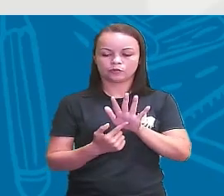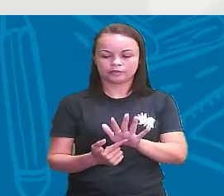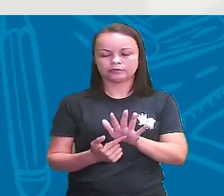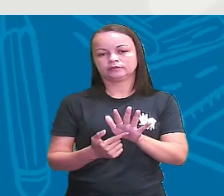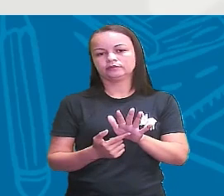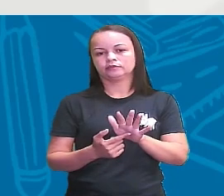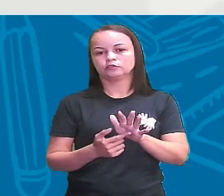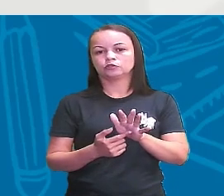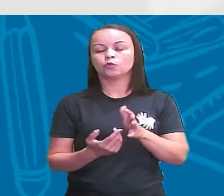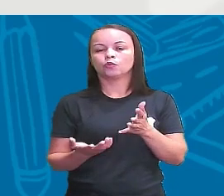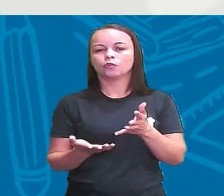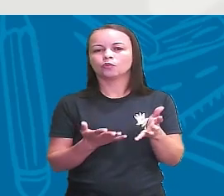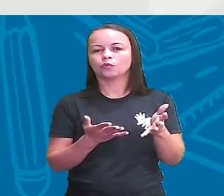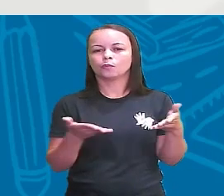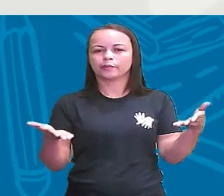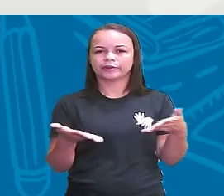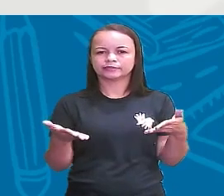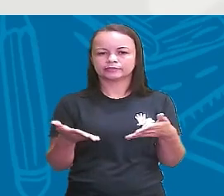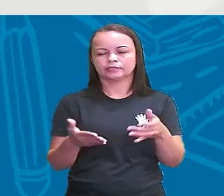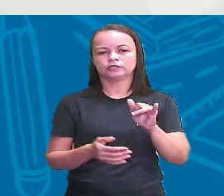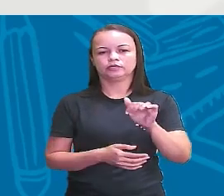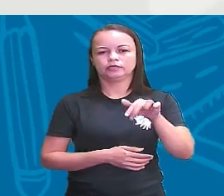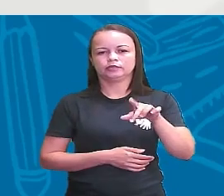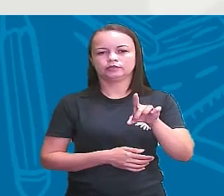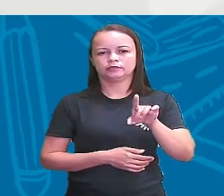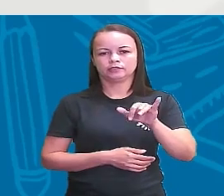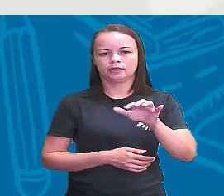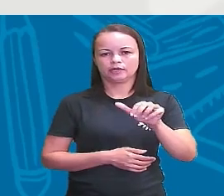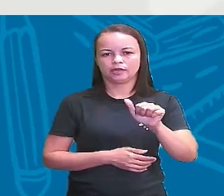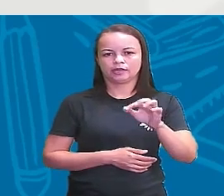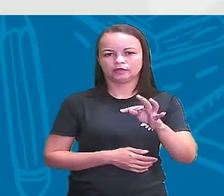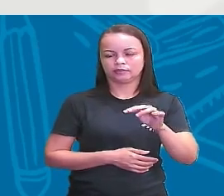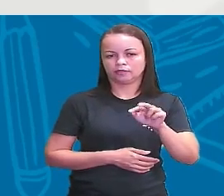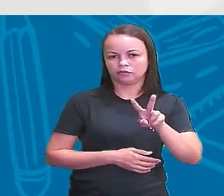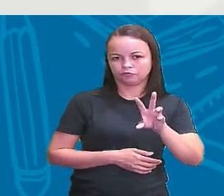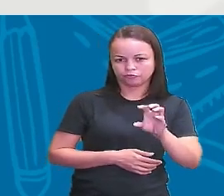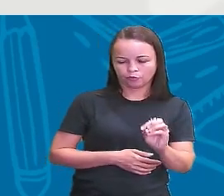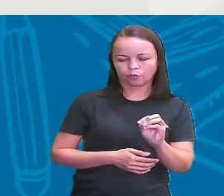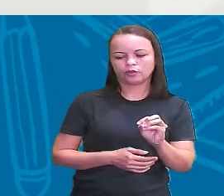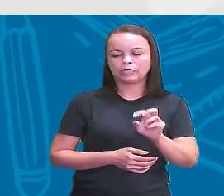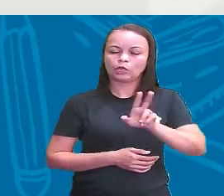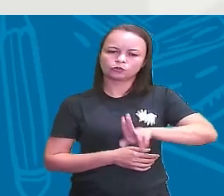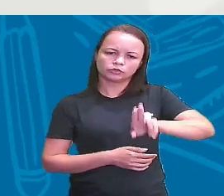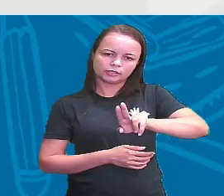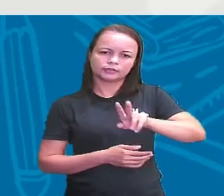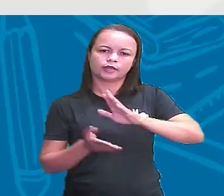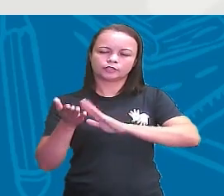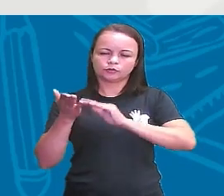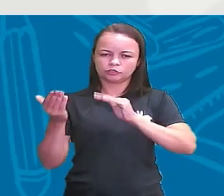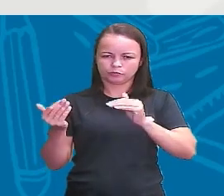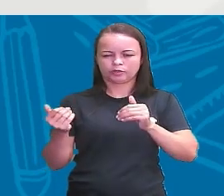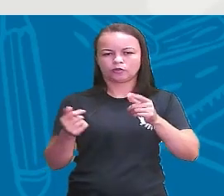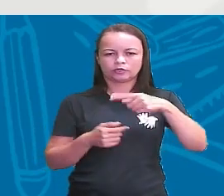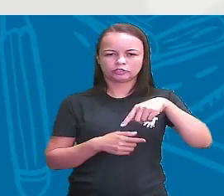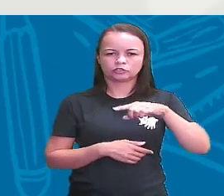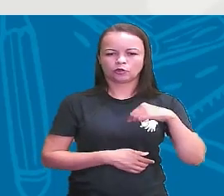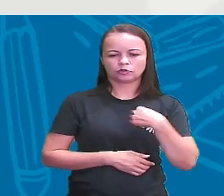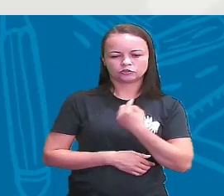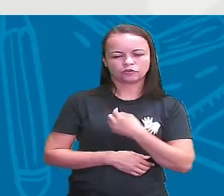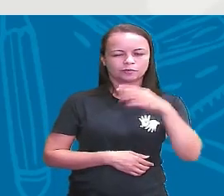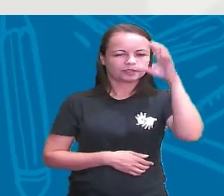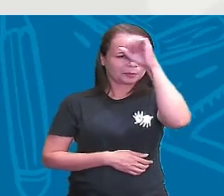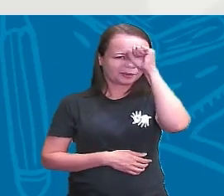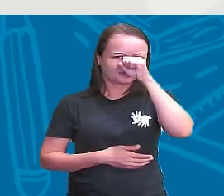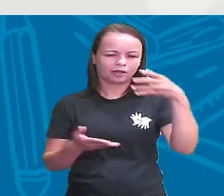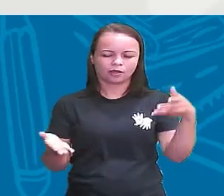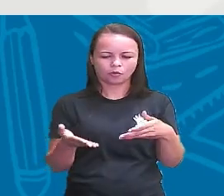do indicativo, que é uma das formas mais utilizadas em espanhol. E é o que a gente vai aprender agora, né? A gente vai aprendendo